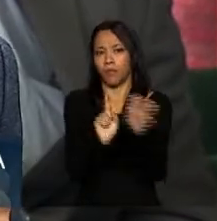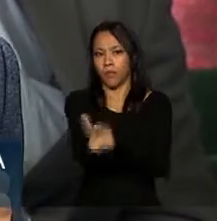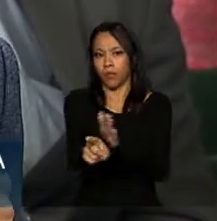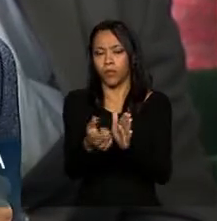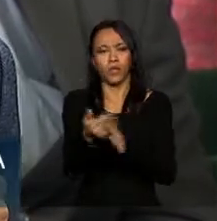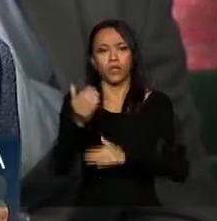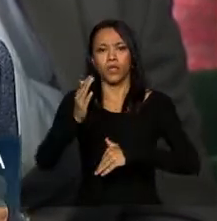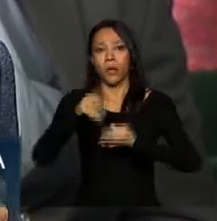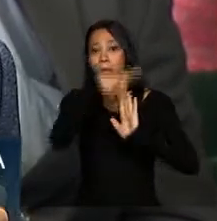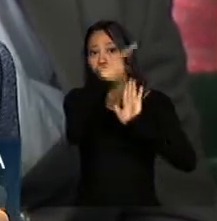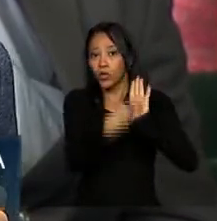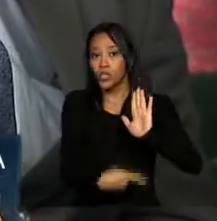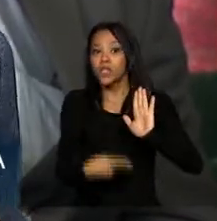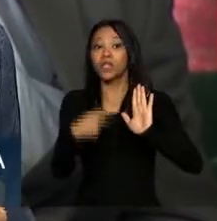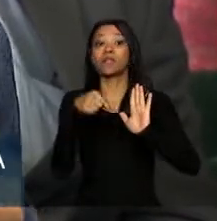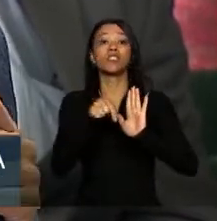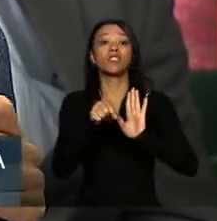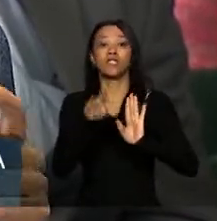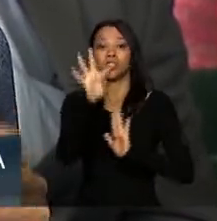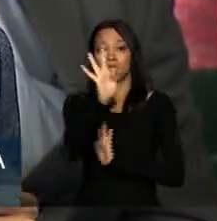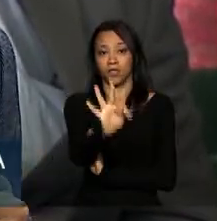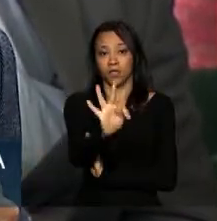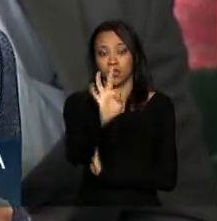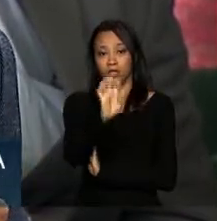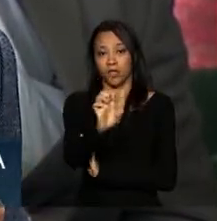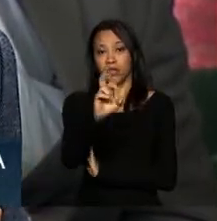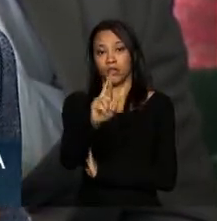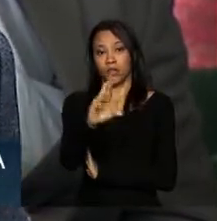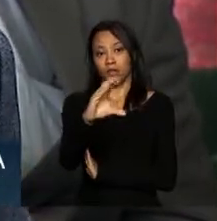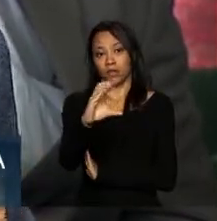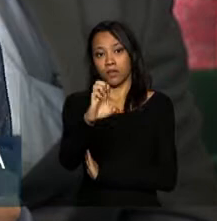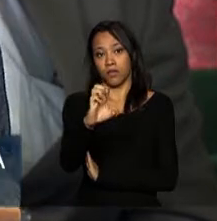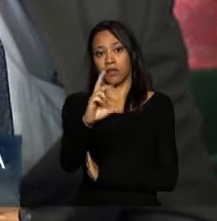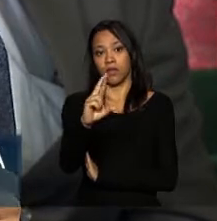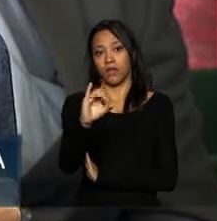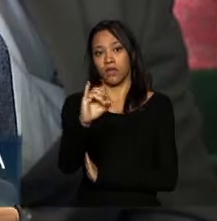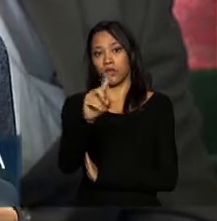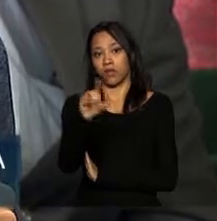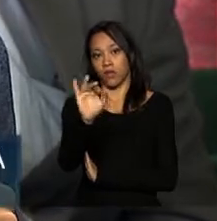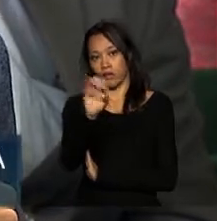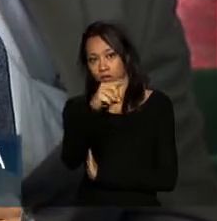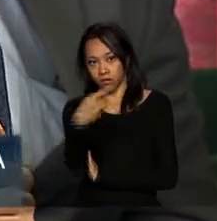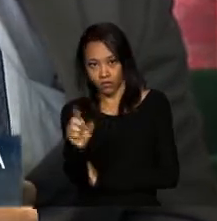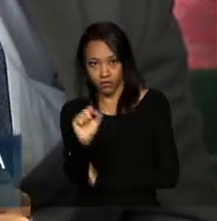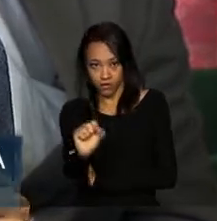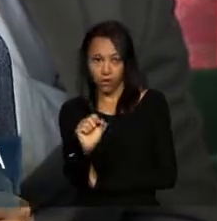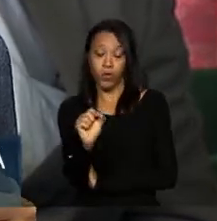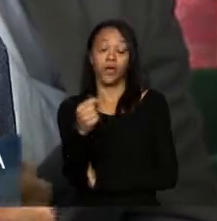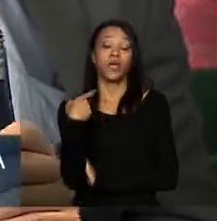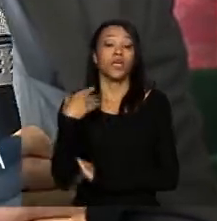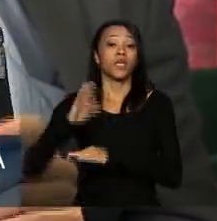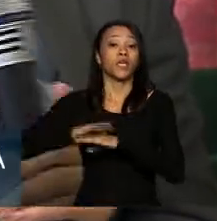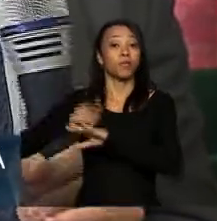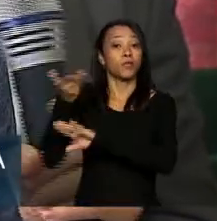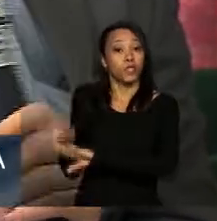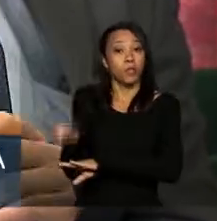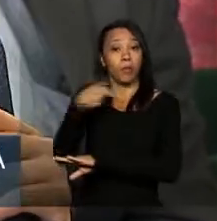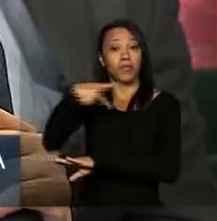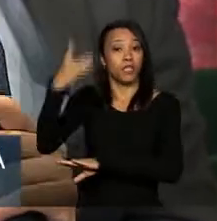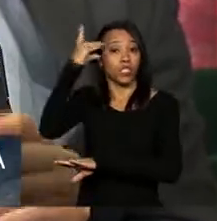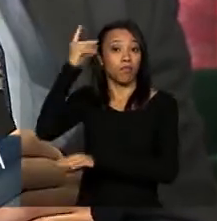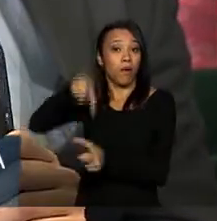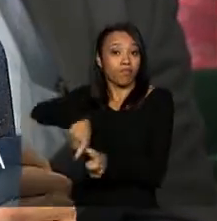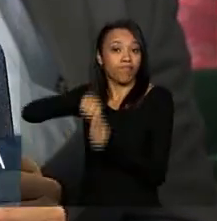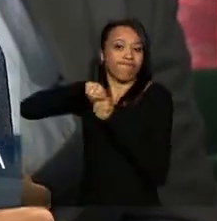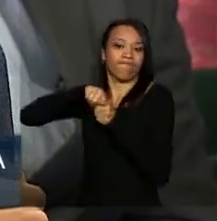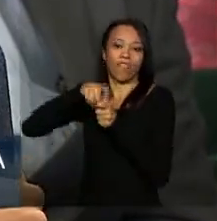discussões do projeto de terceirização. O presidente da CONTAG disse que pediu para a presidente Dilma Rousseff vetar a proposta se ela for aprovada tal